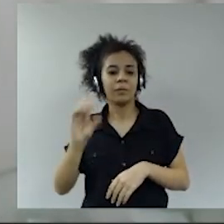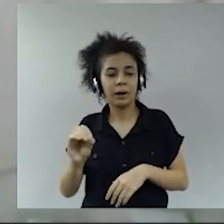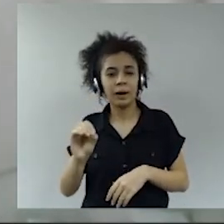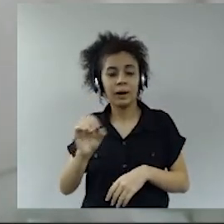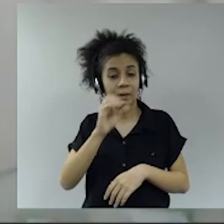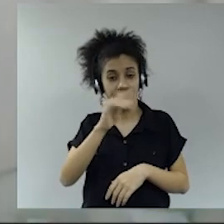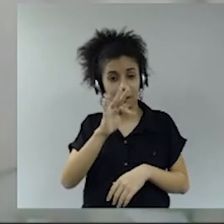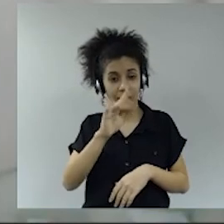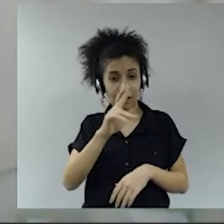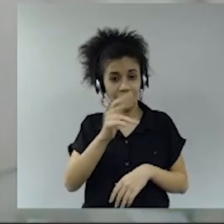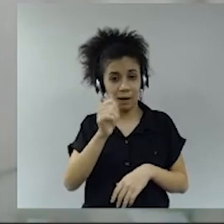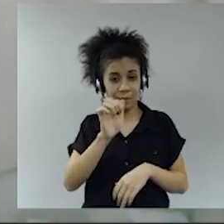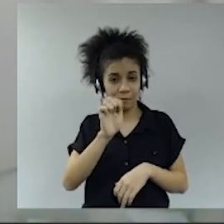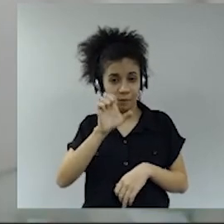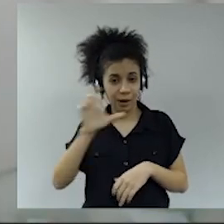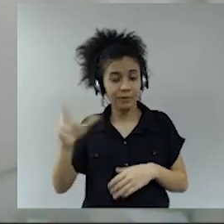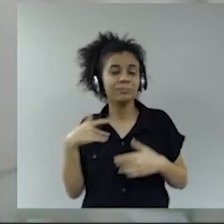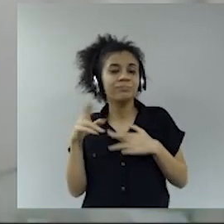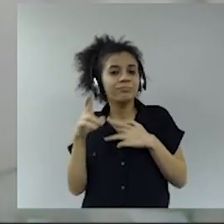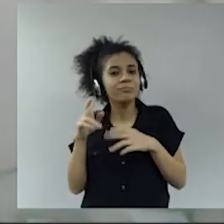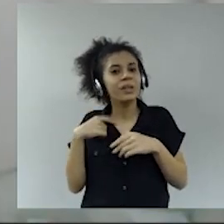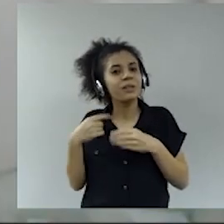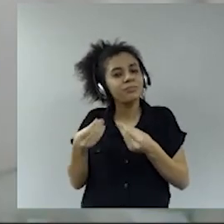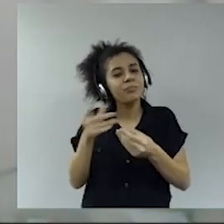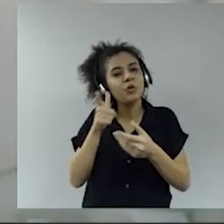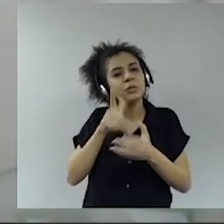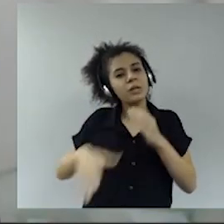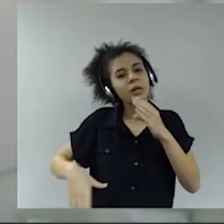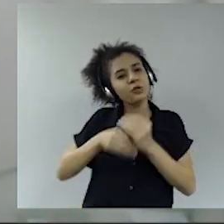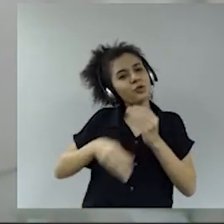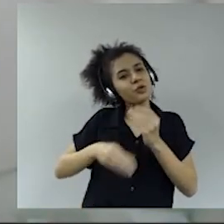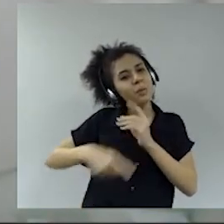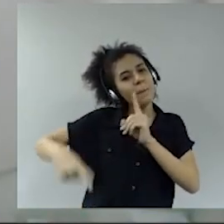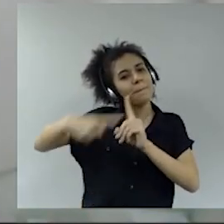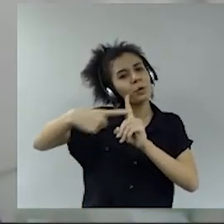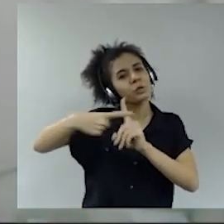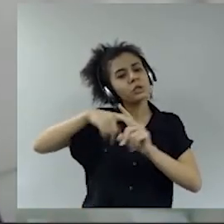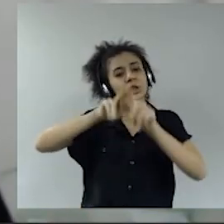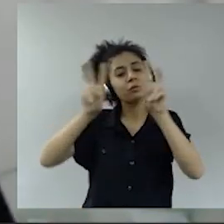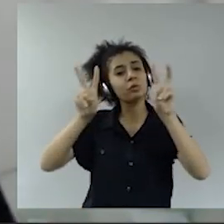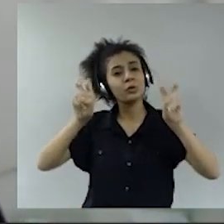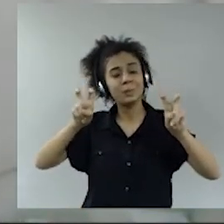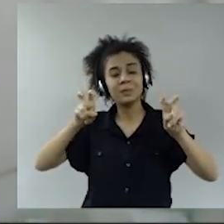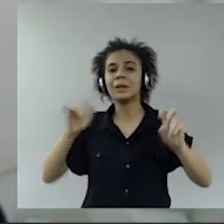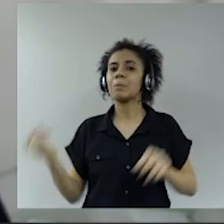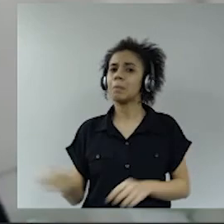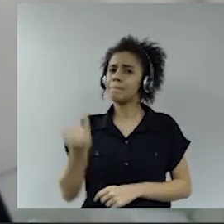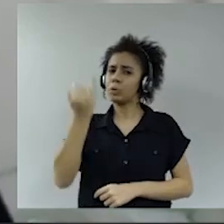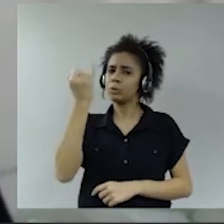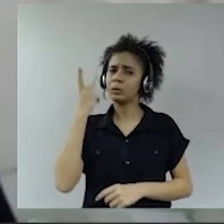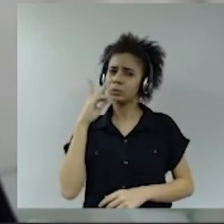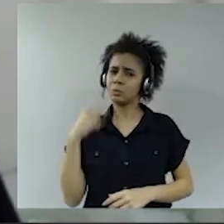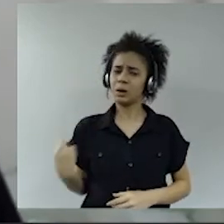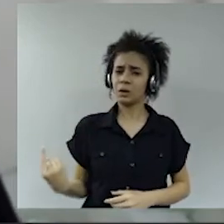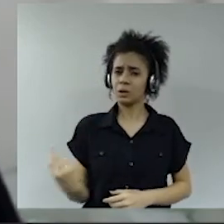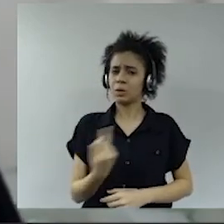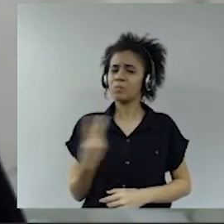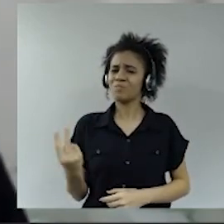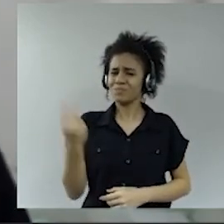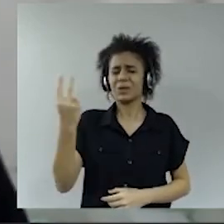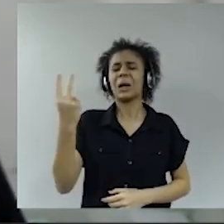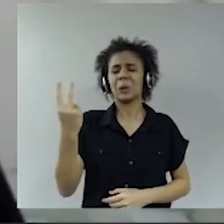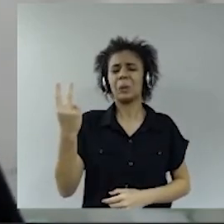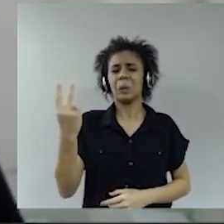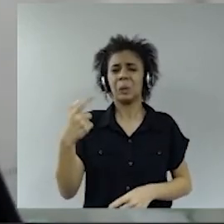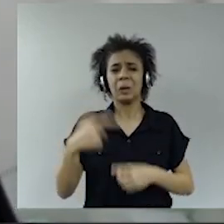oportunidade e espero ter trazido alguma contribuição a respeito deste tema que é tão caro para todos nós, especialmente para